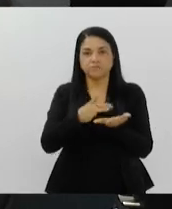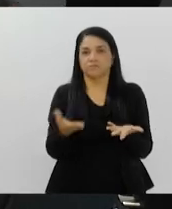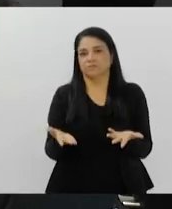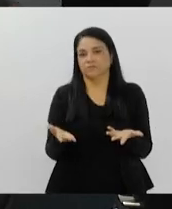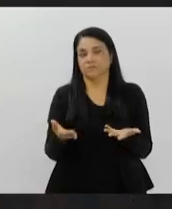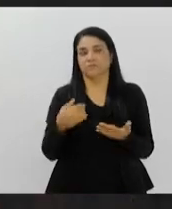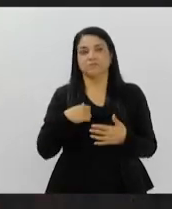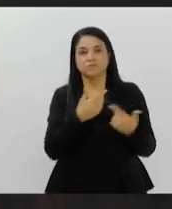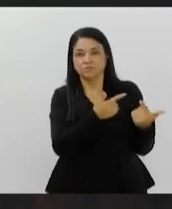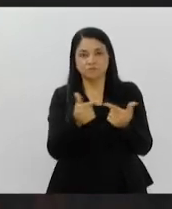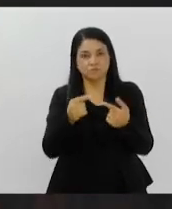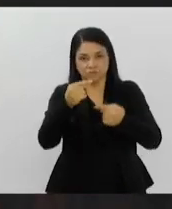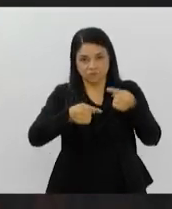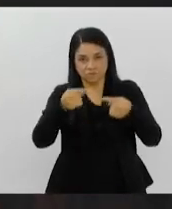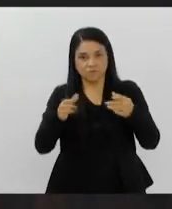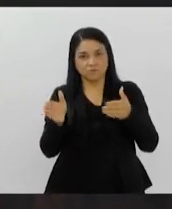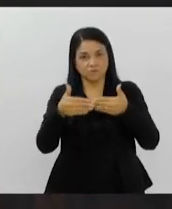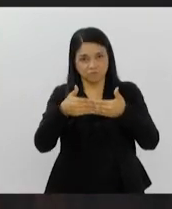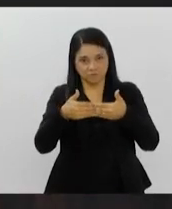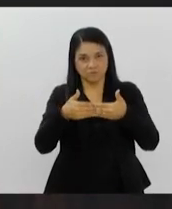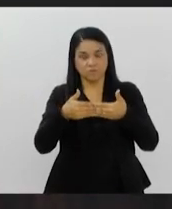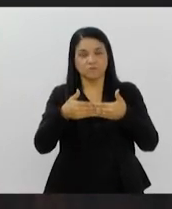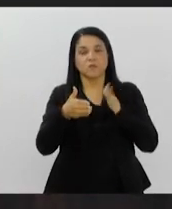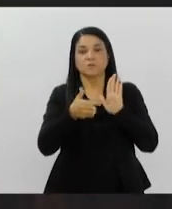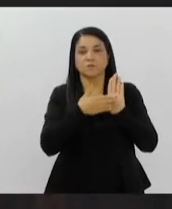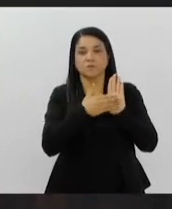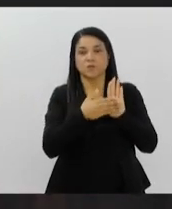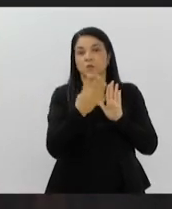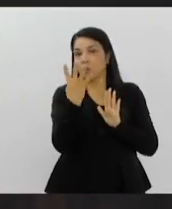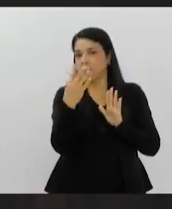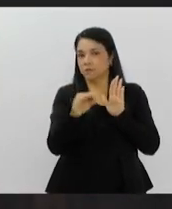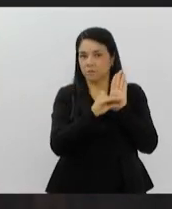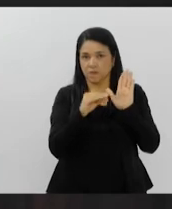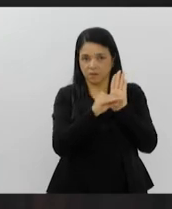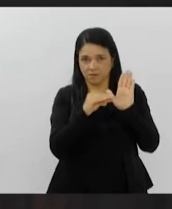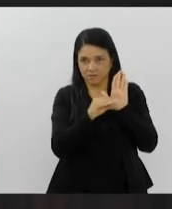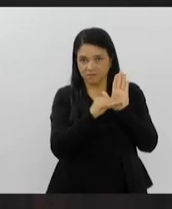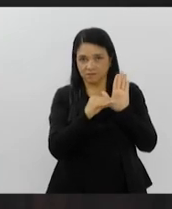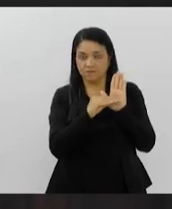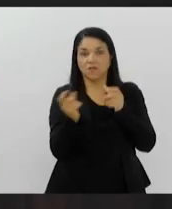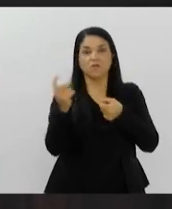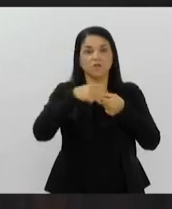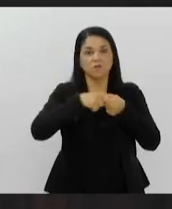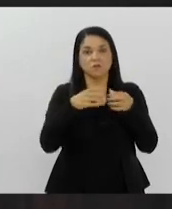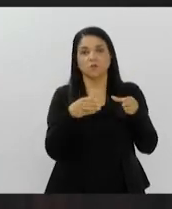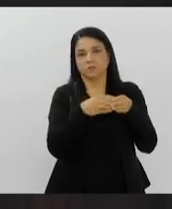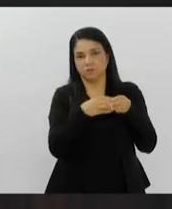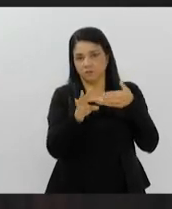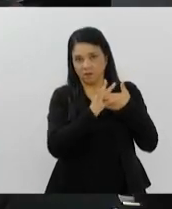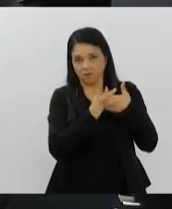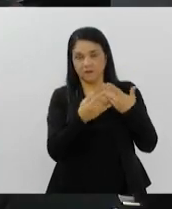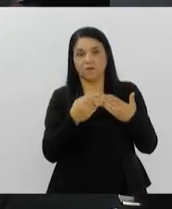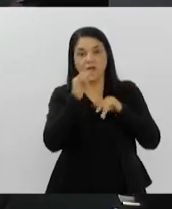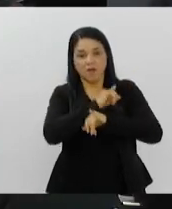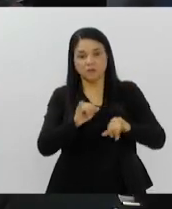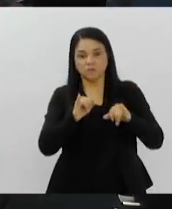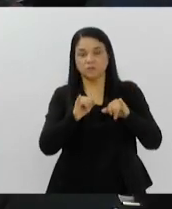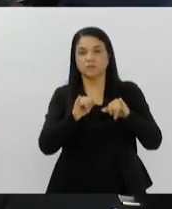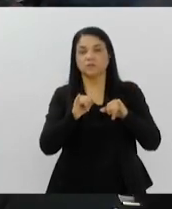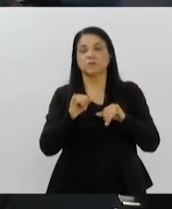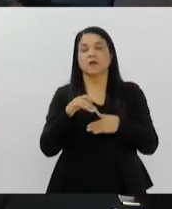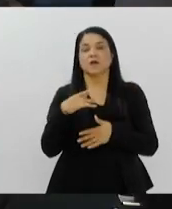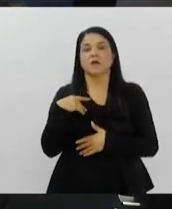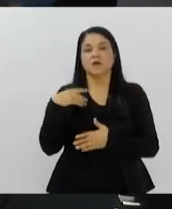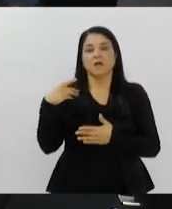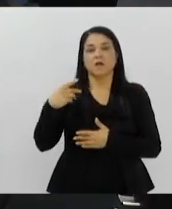Não havendo mais quem queira discutir, encerrada a discussão, apresento proposta civil 4 emendas e retorno às comissões. Anunciar aqui a presença